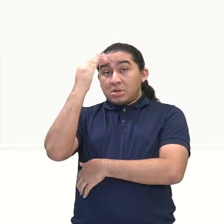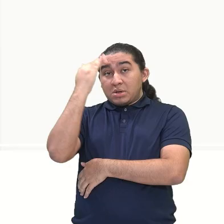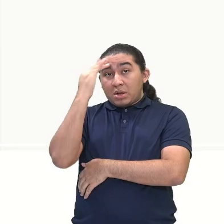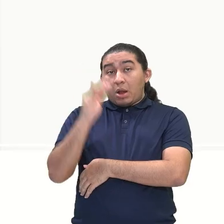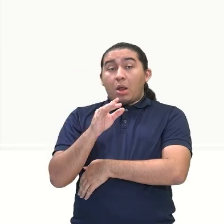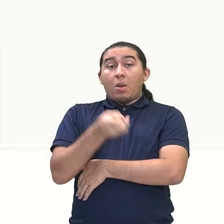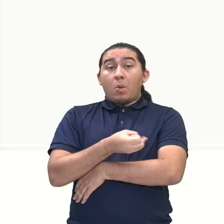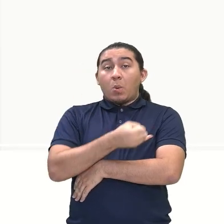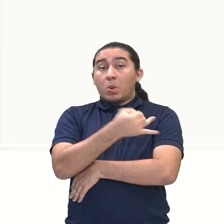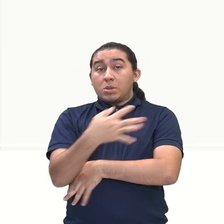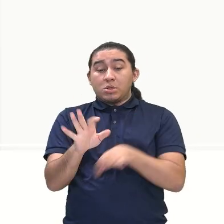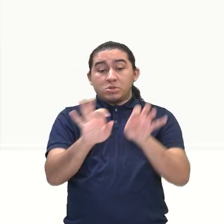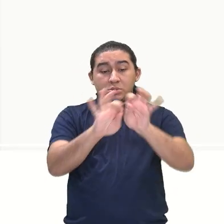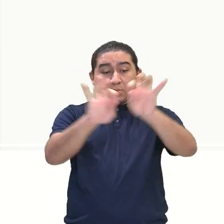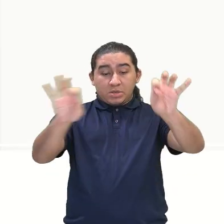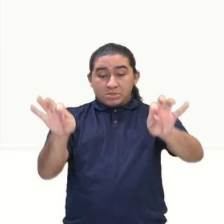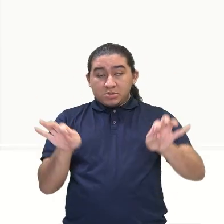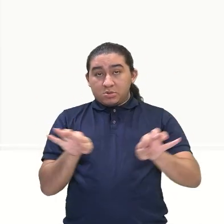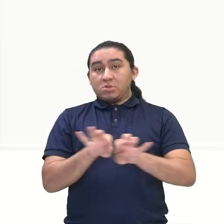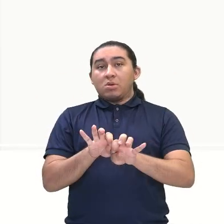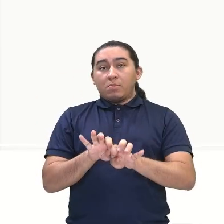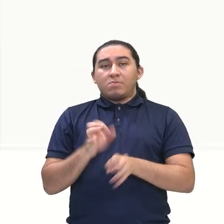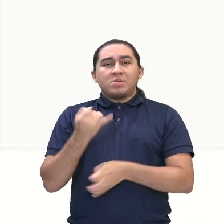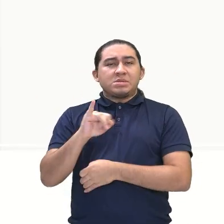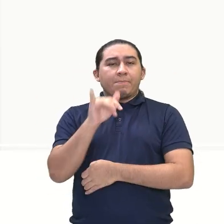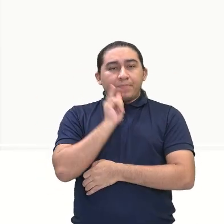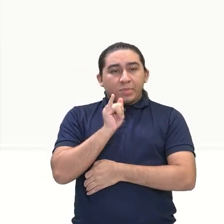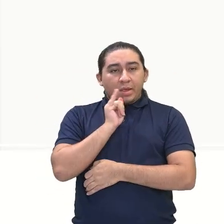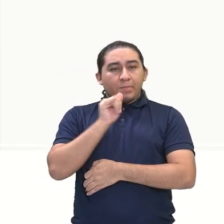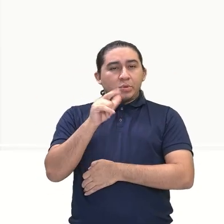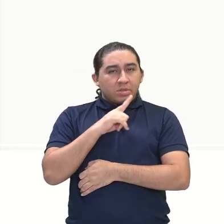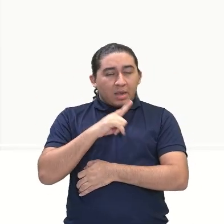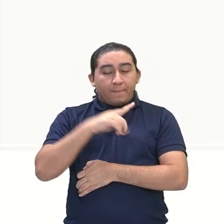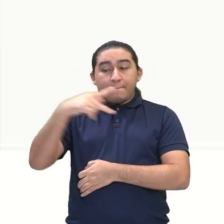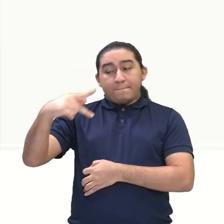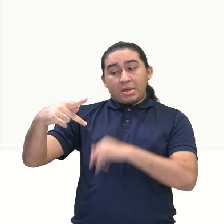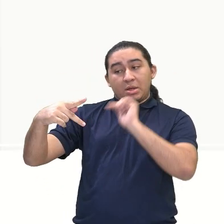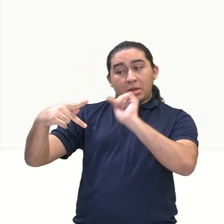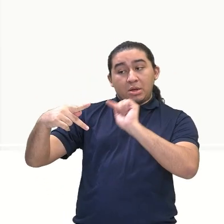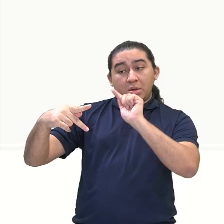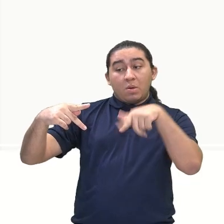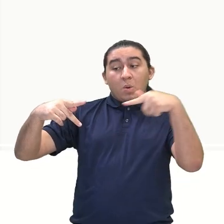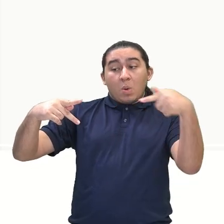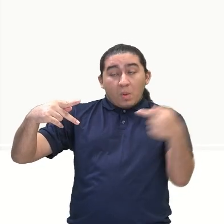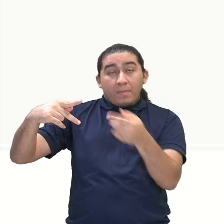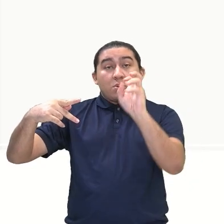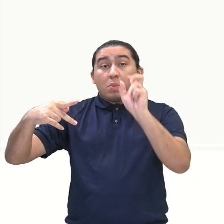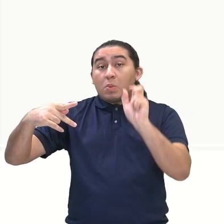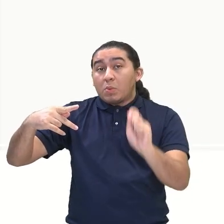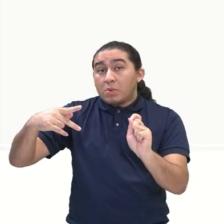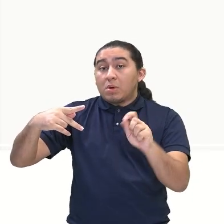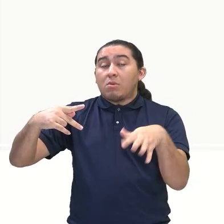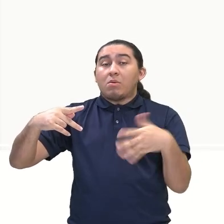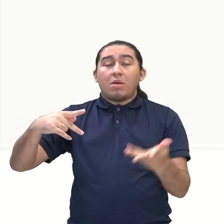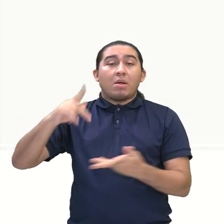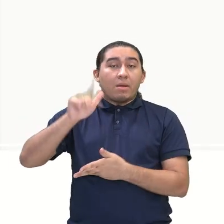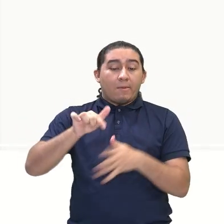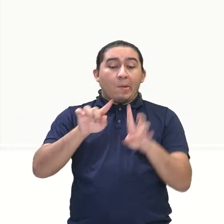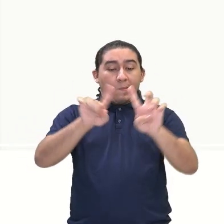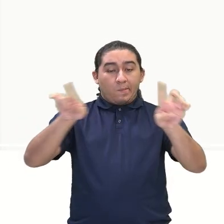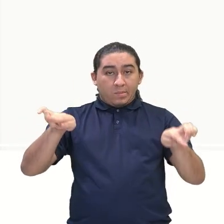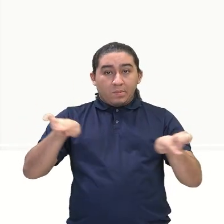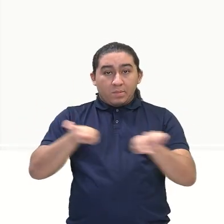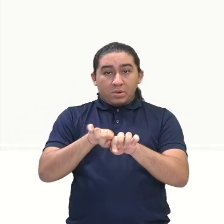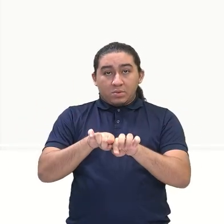unidade de medida, né? Então, se eu estou trabalhando com perímetro, então eu vou estar trabalhando com comprimento.